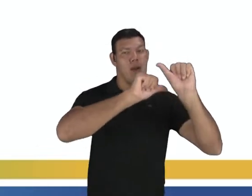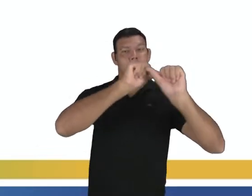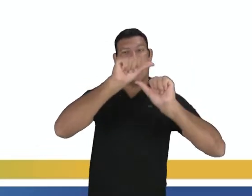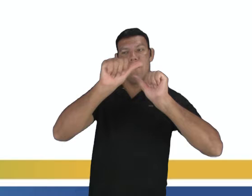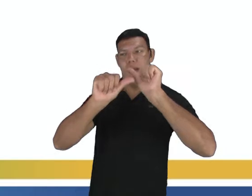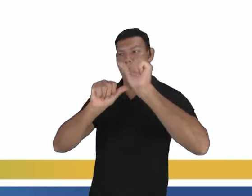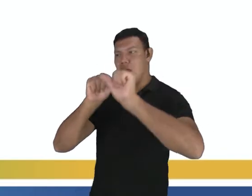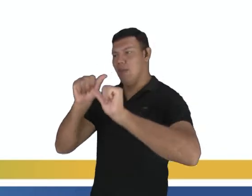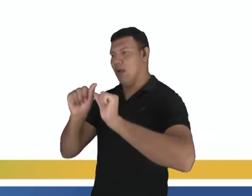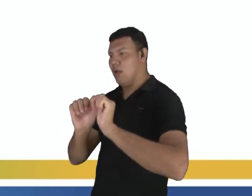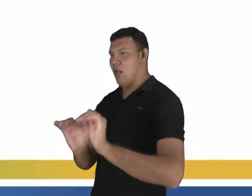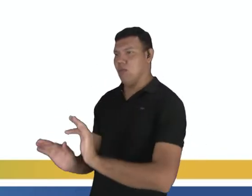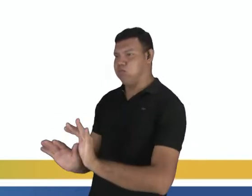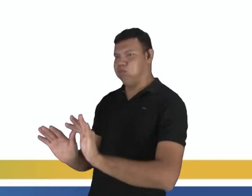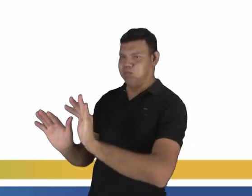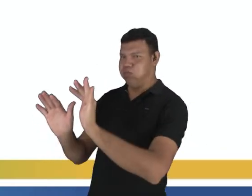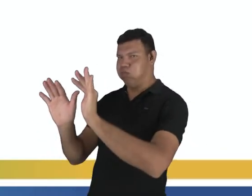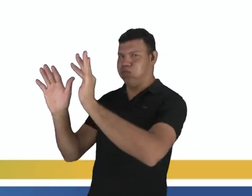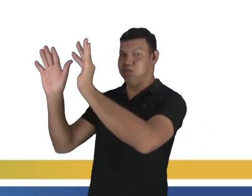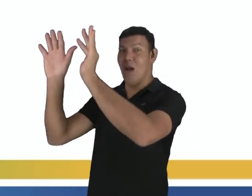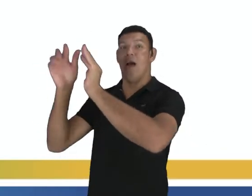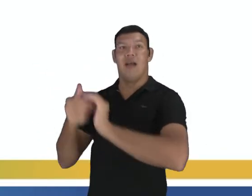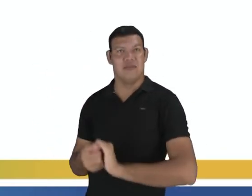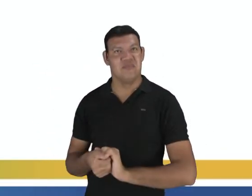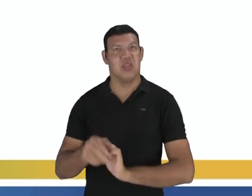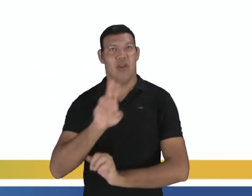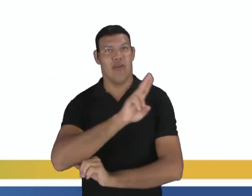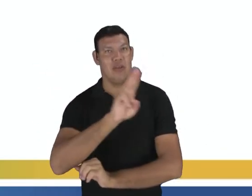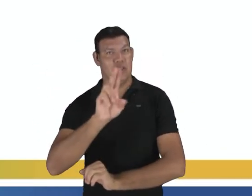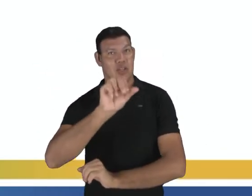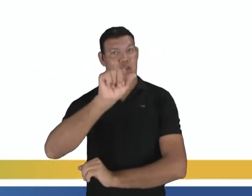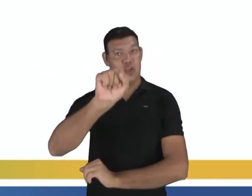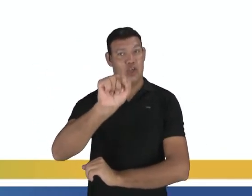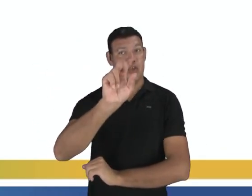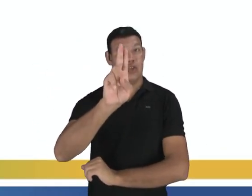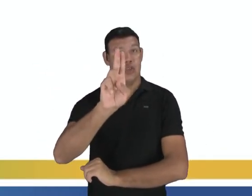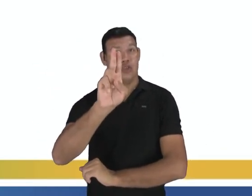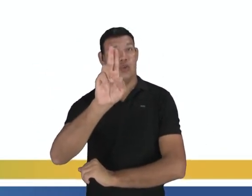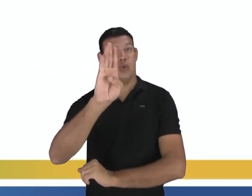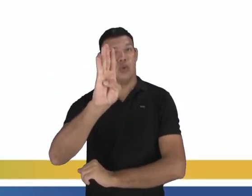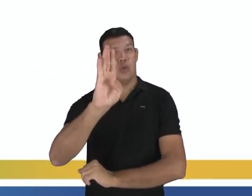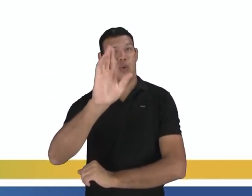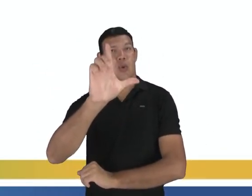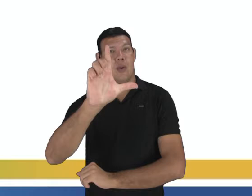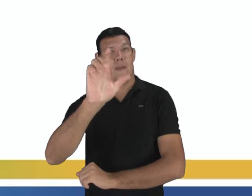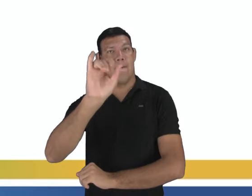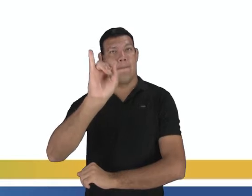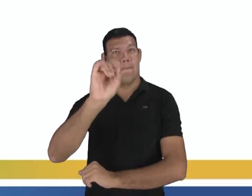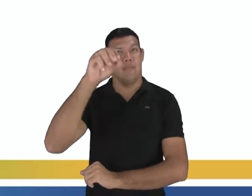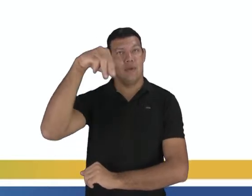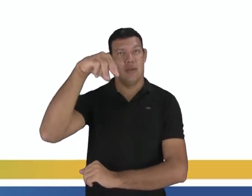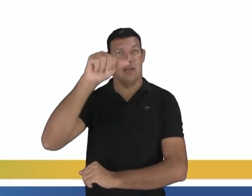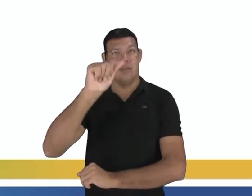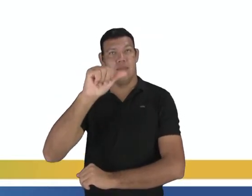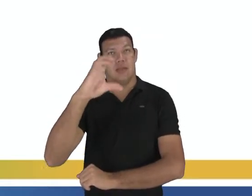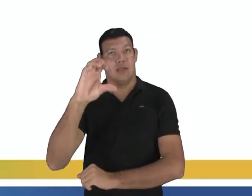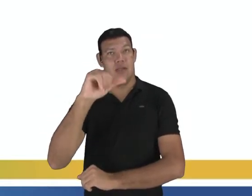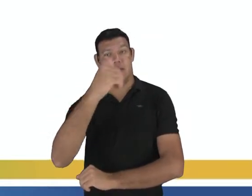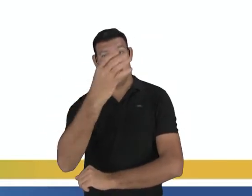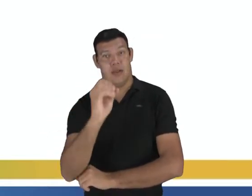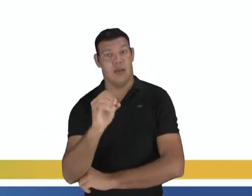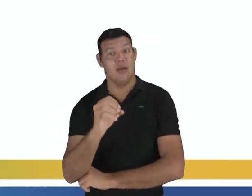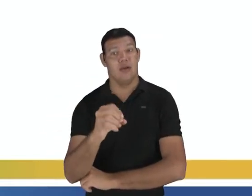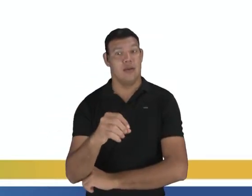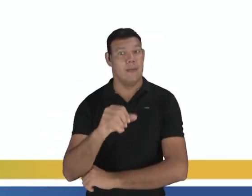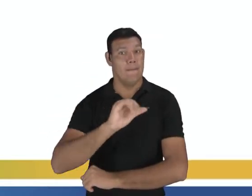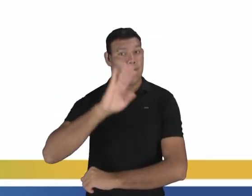e ela passa diretamente para o estado gasoso. E a principal substância que está presente no nosso